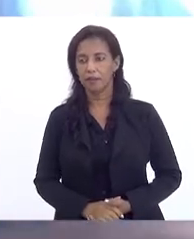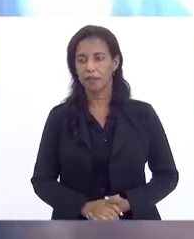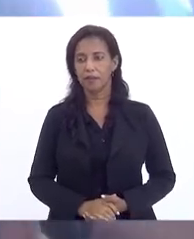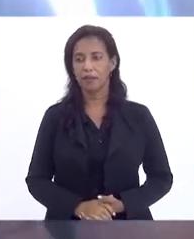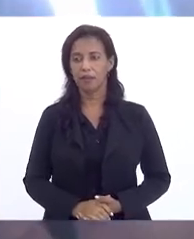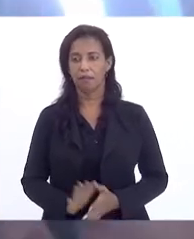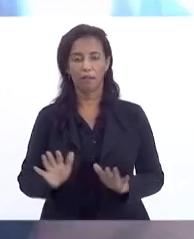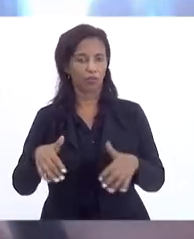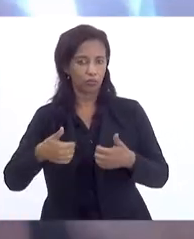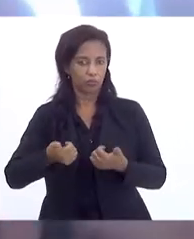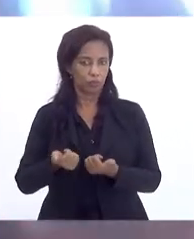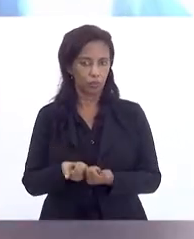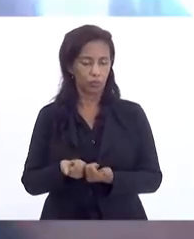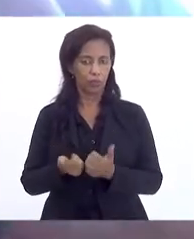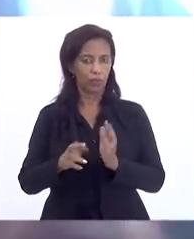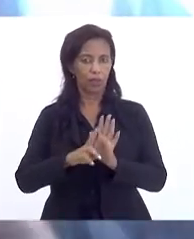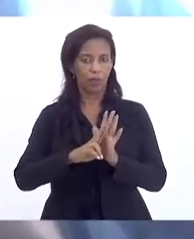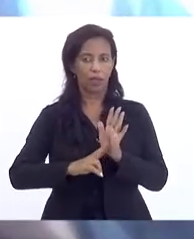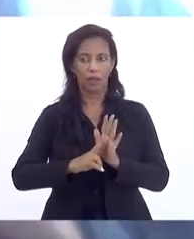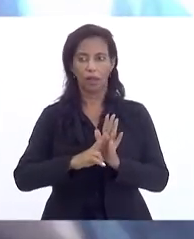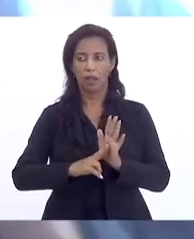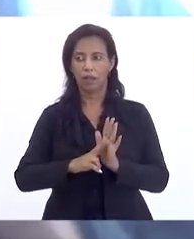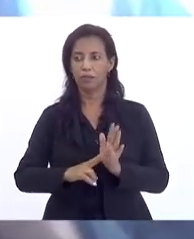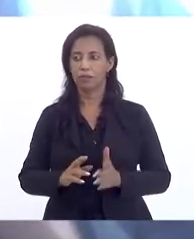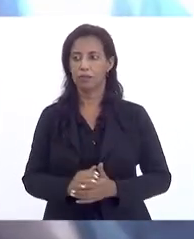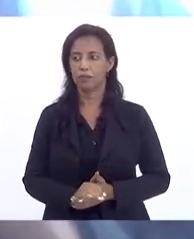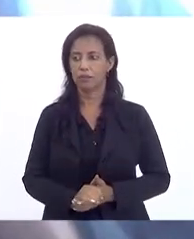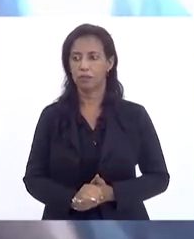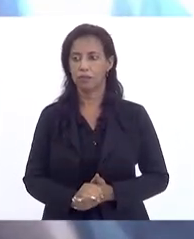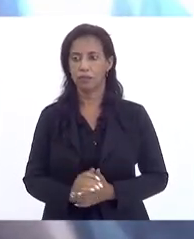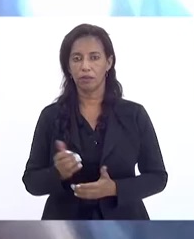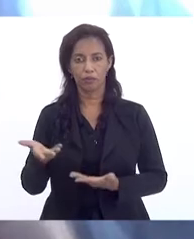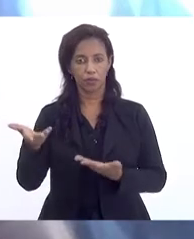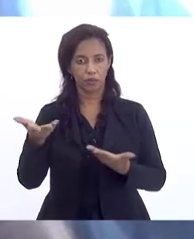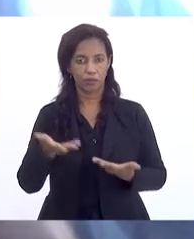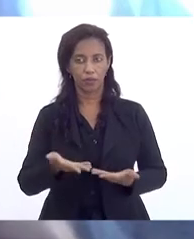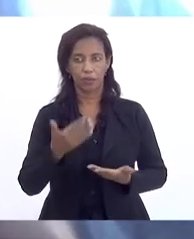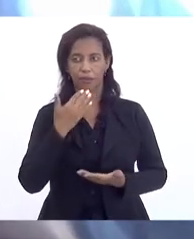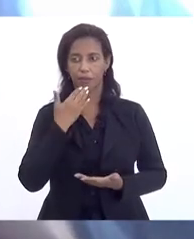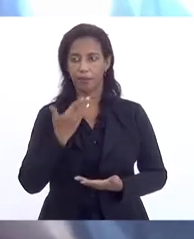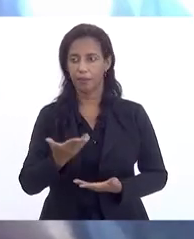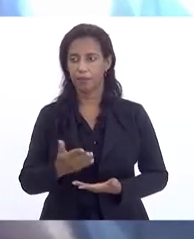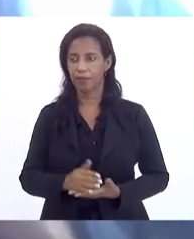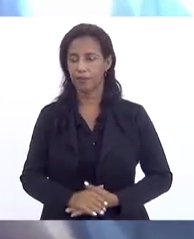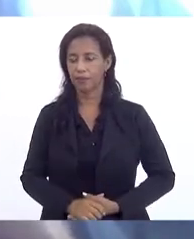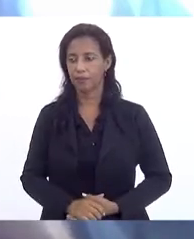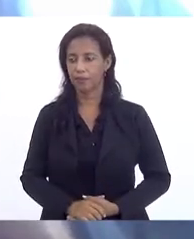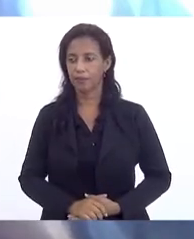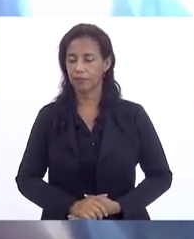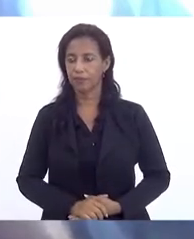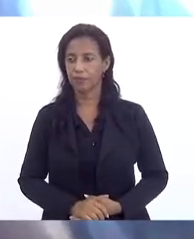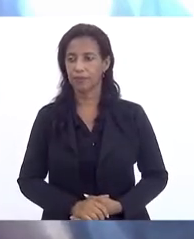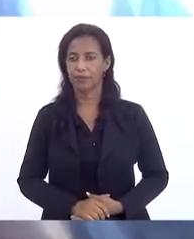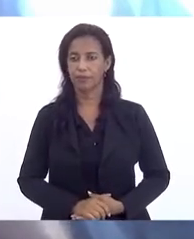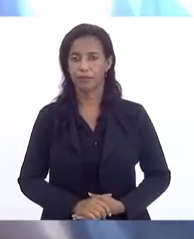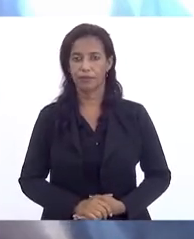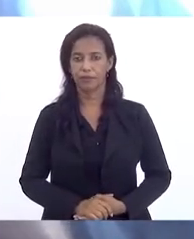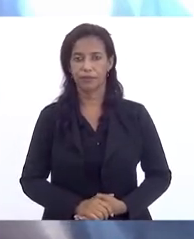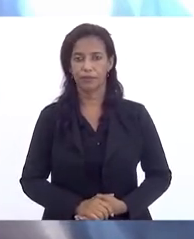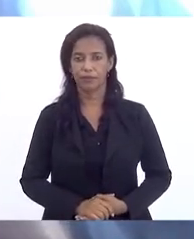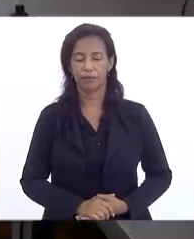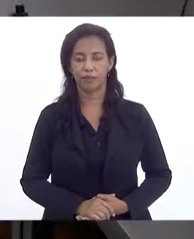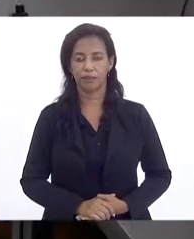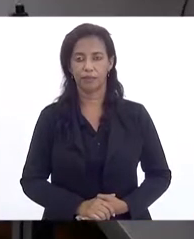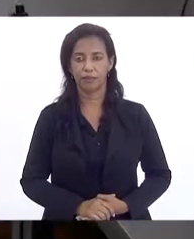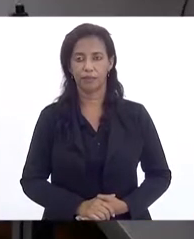Já tem o projeto, já tem o relator, melhor. Vossa Excelência pede para ele o parecer. Não estou mandando isso.